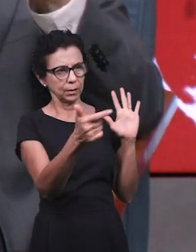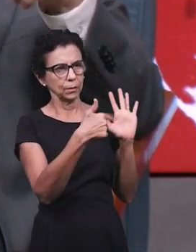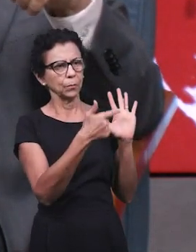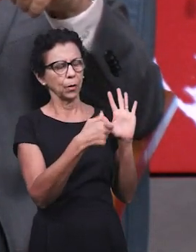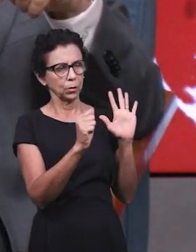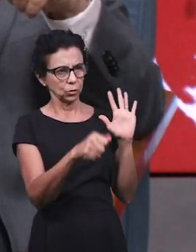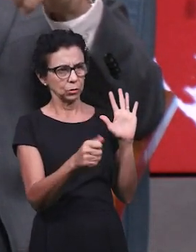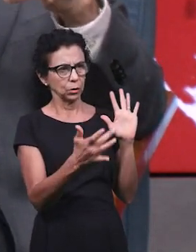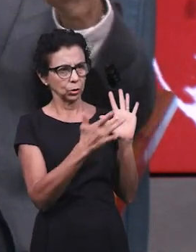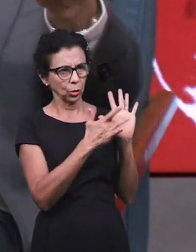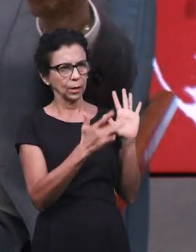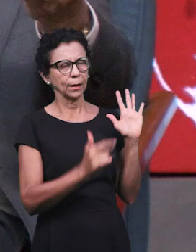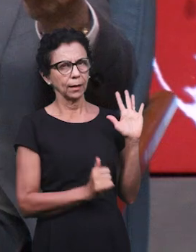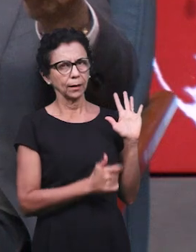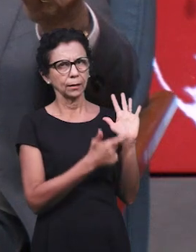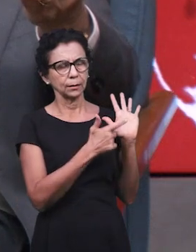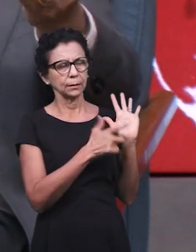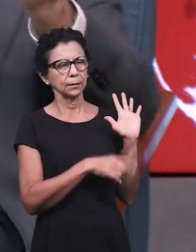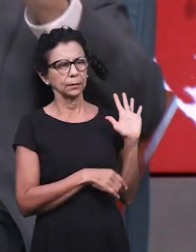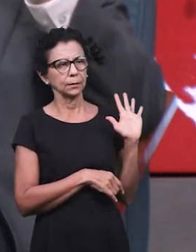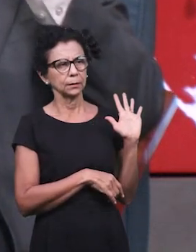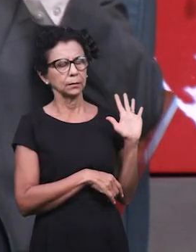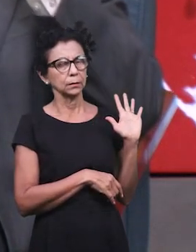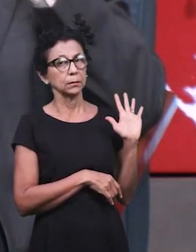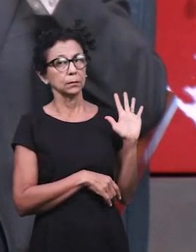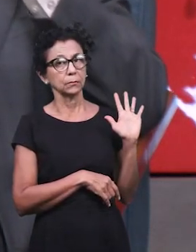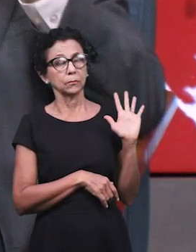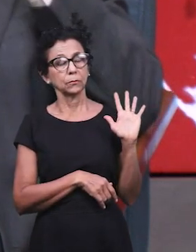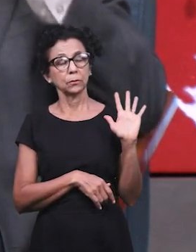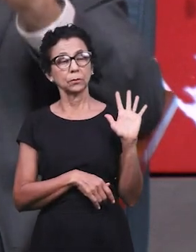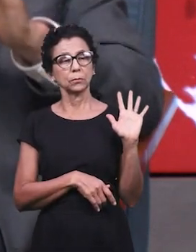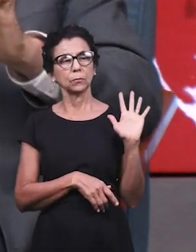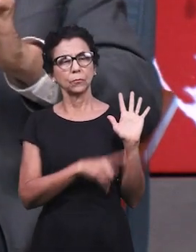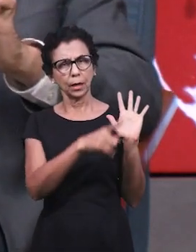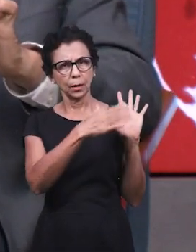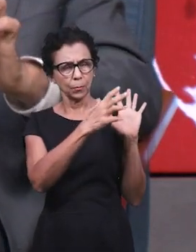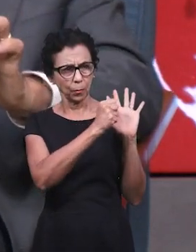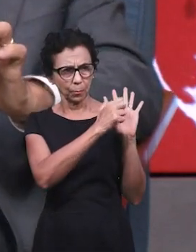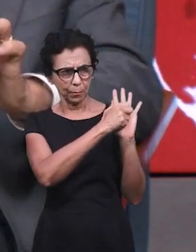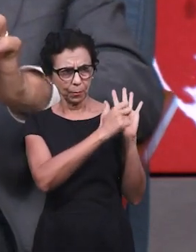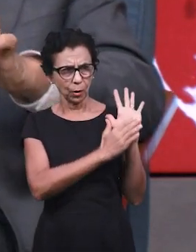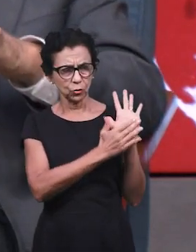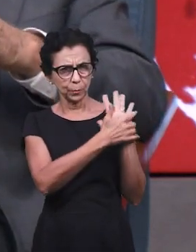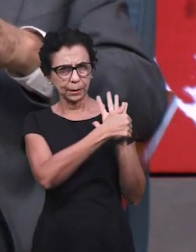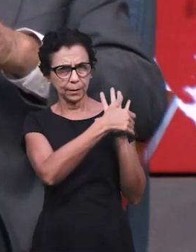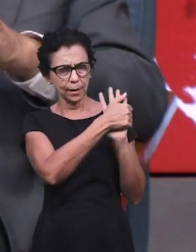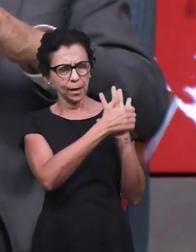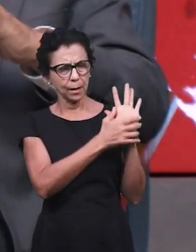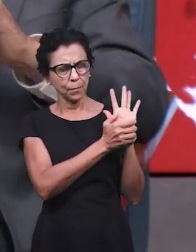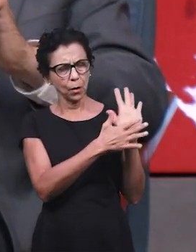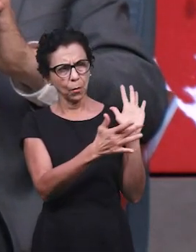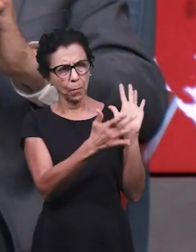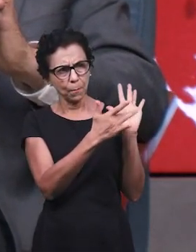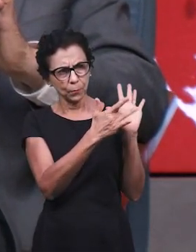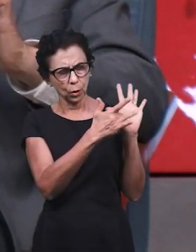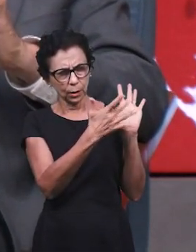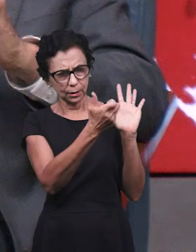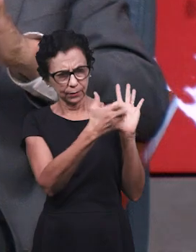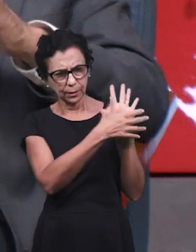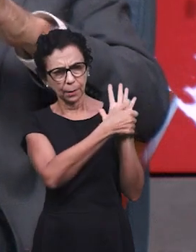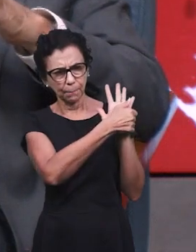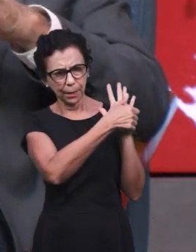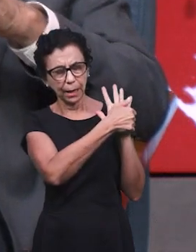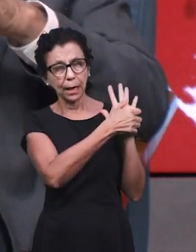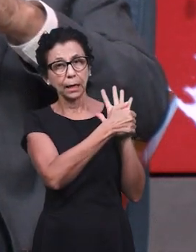Então ele não foi só ver. Jesus mandou que ele fosse lá e apalpasse a mão. Quando ele apalpa a